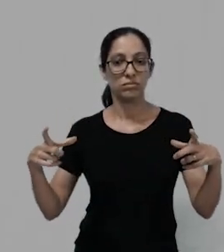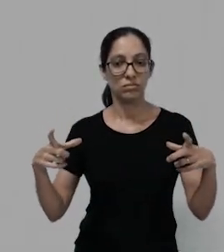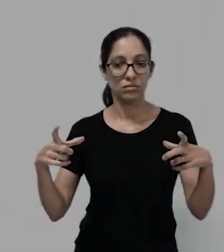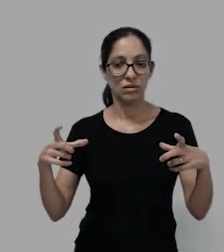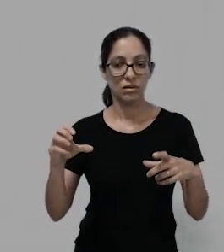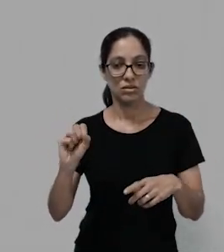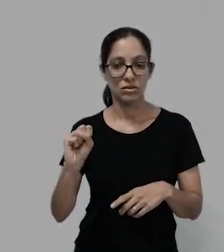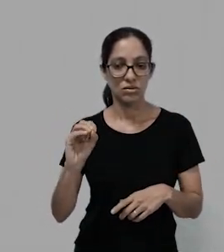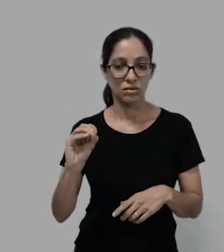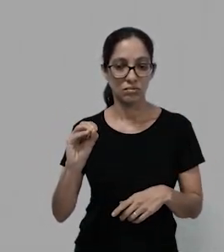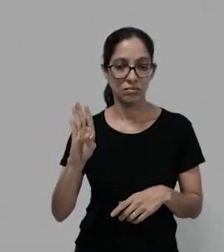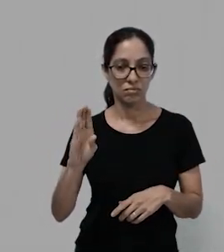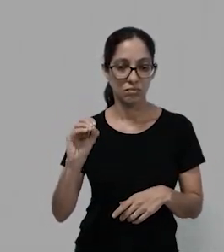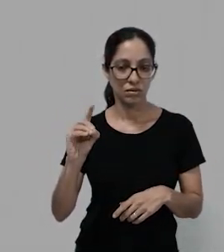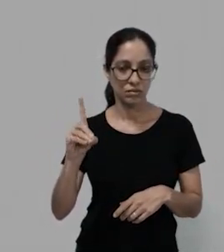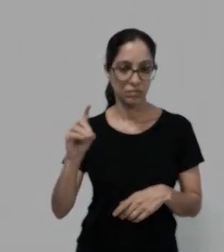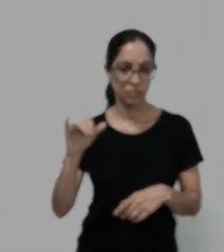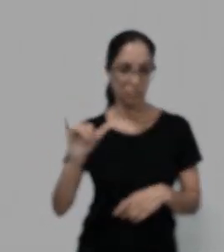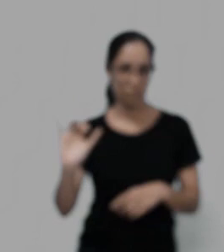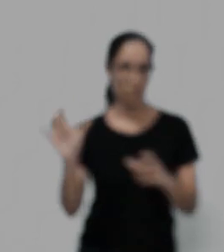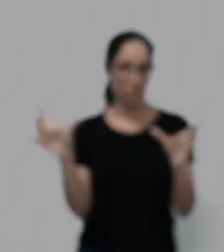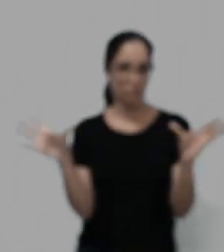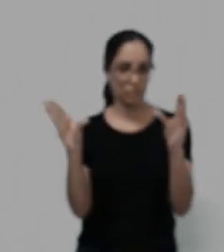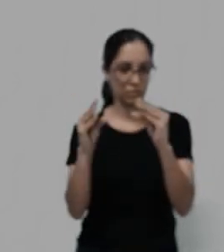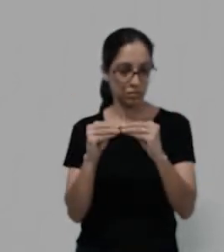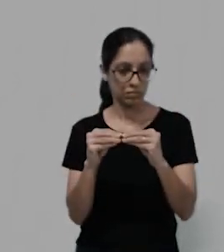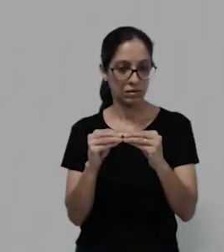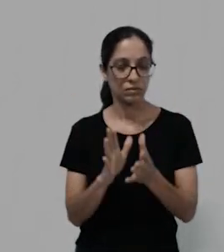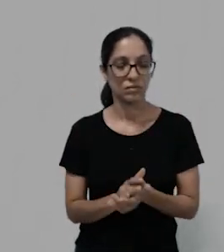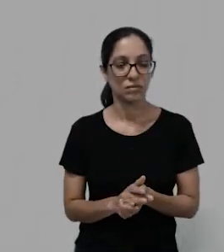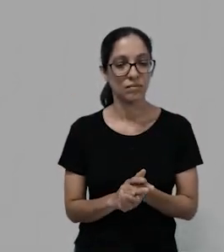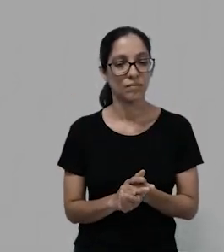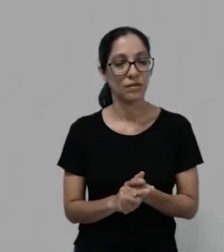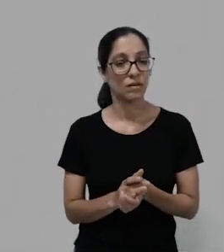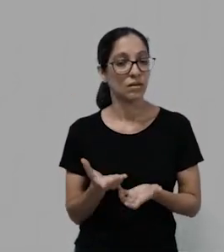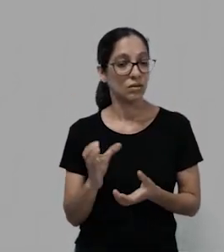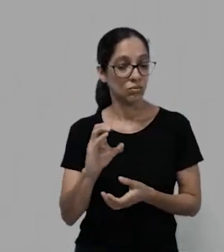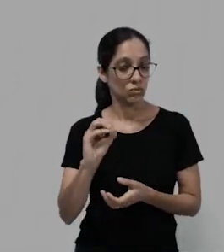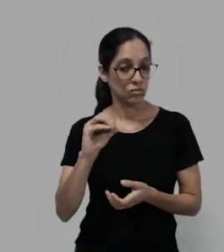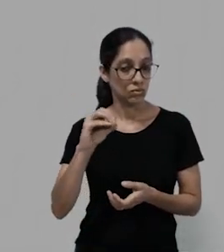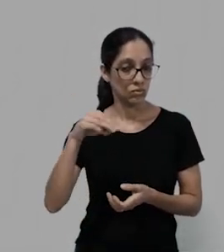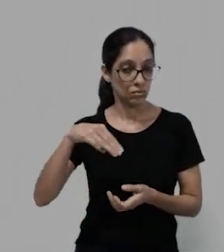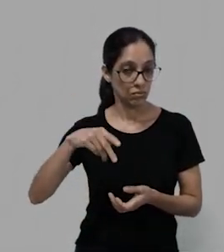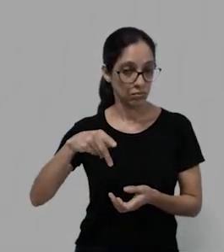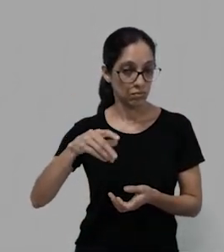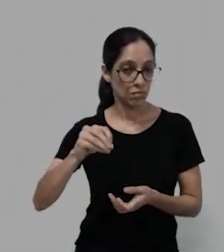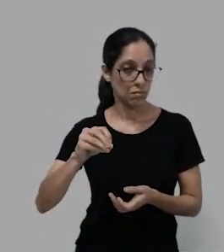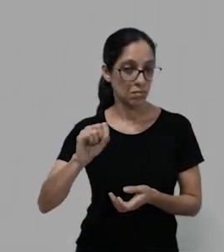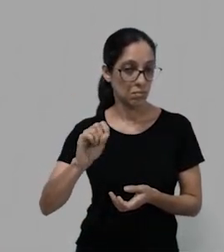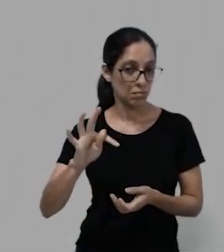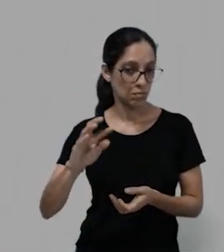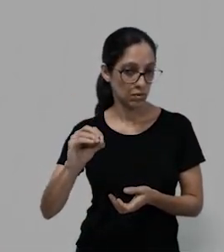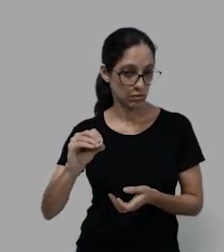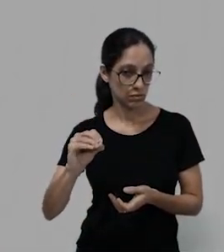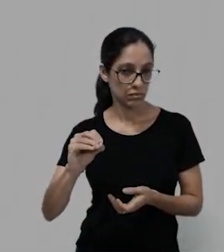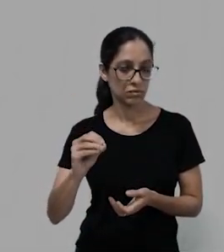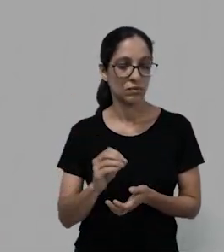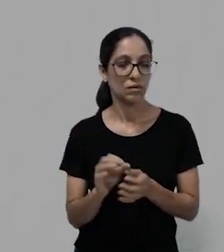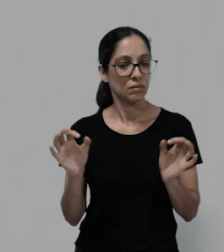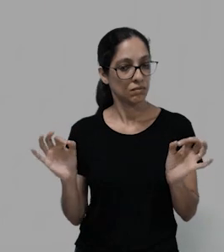sucinta, mais resumida. Bom, então, pessoal, os compostos indefinidos, para vocês, para a gente